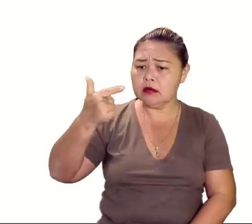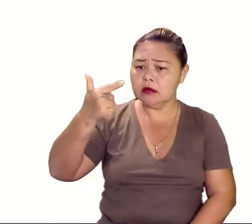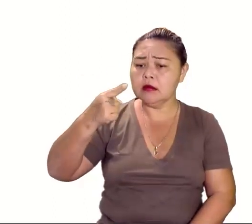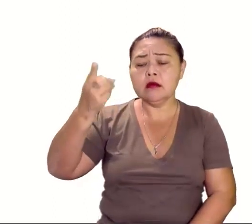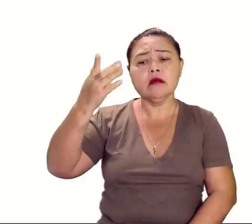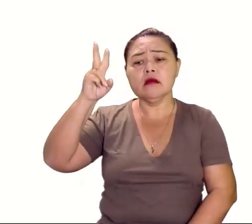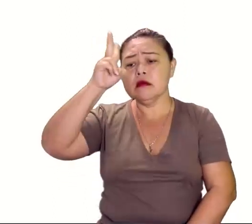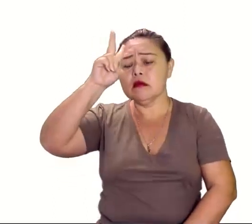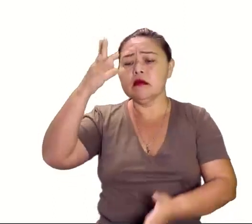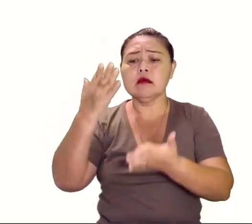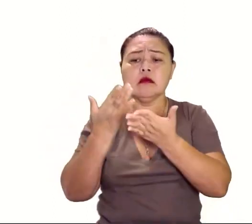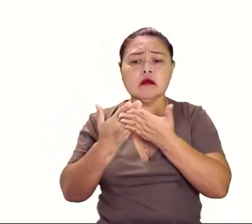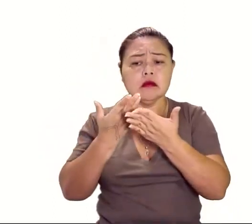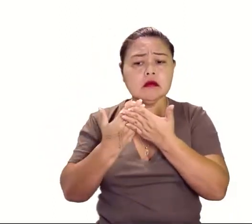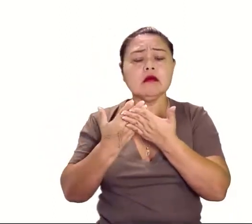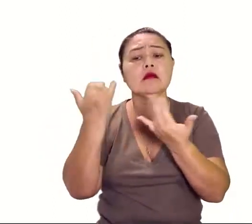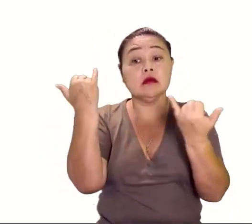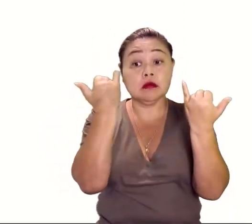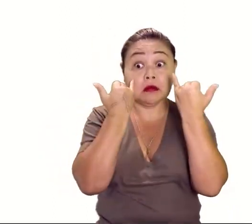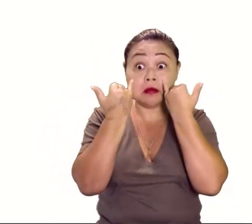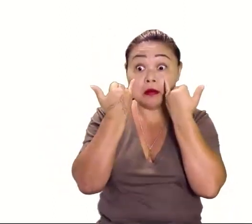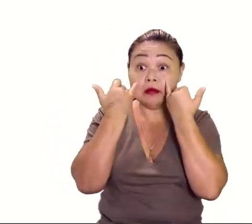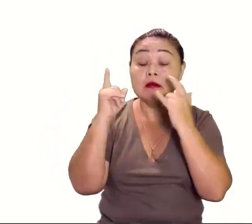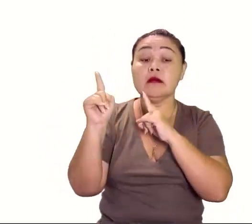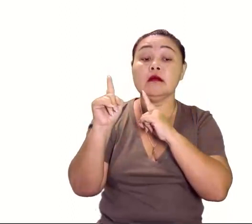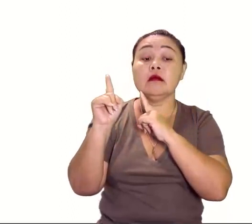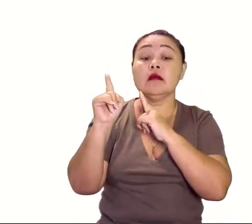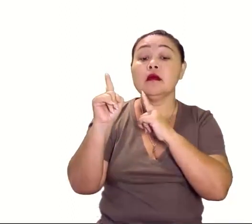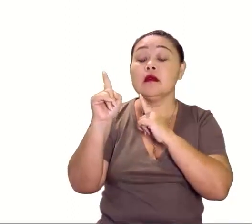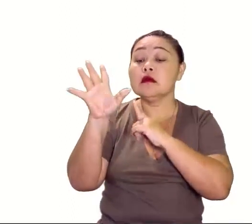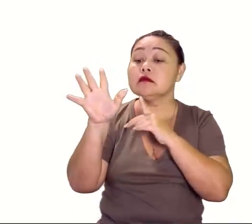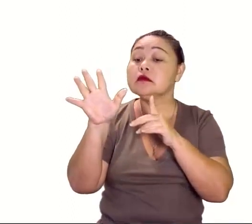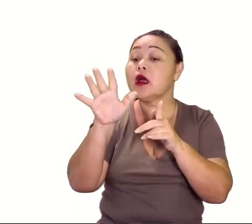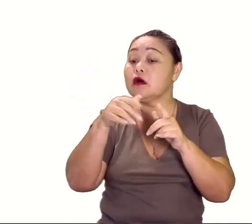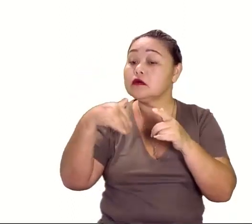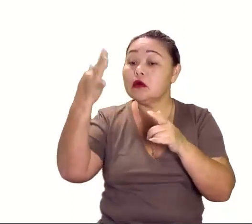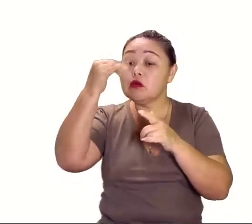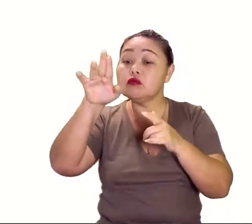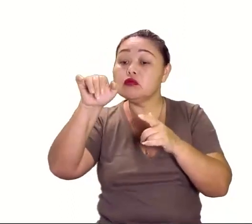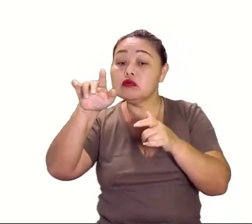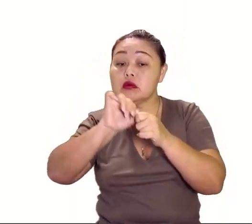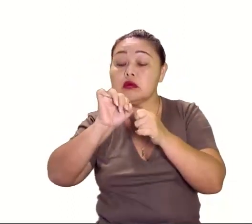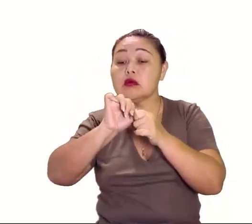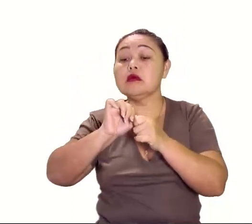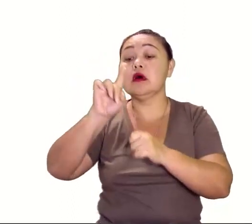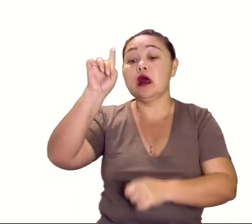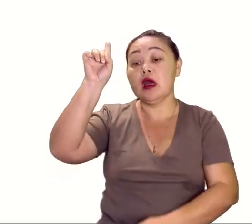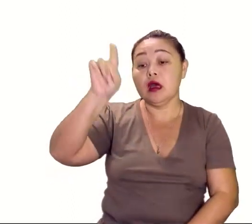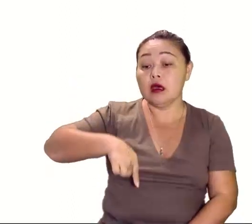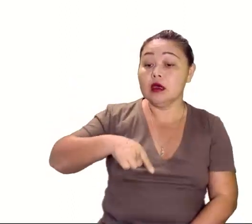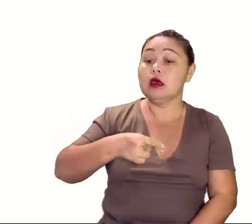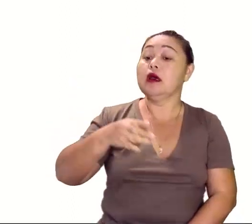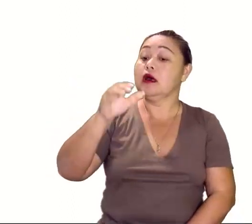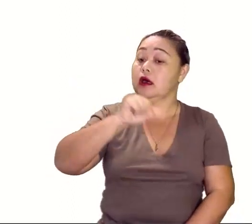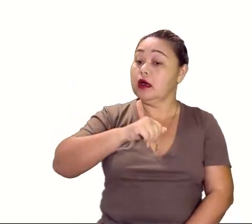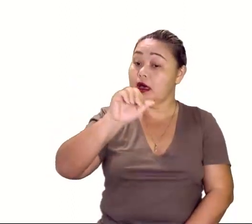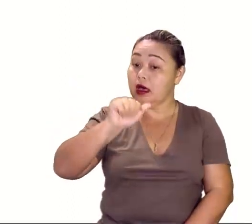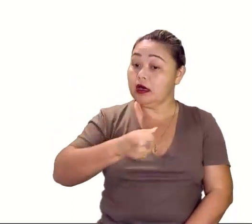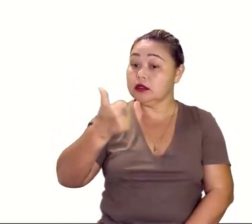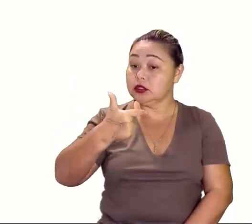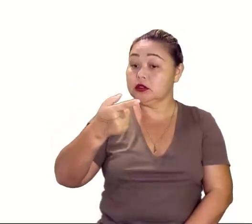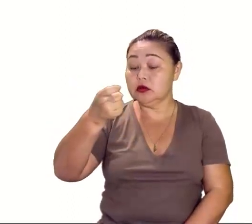na aula nós trabalhamos uma informação que dizia assim: forma genérica ax ao quadrado mais bx mais c